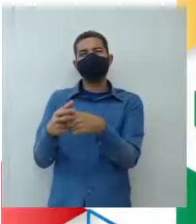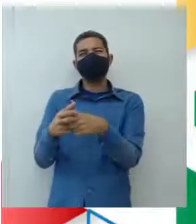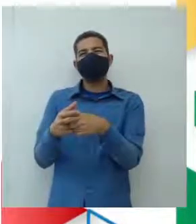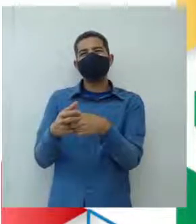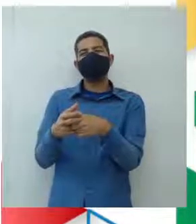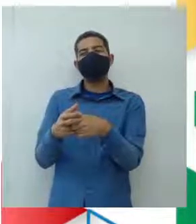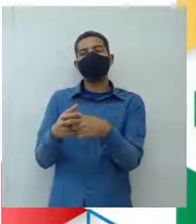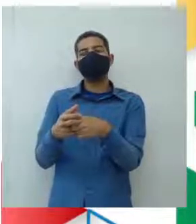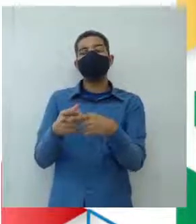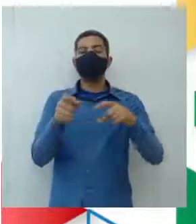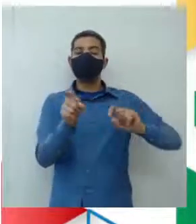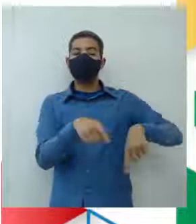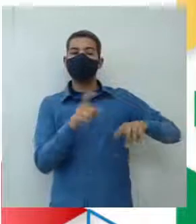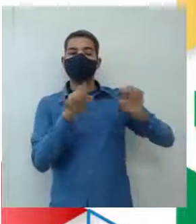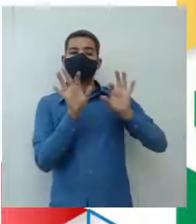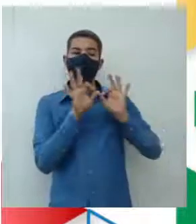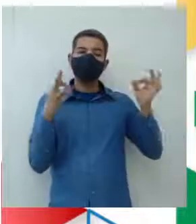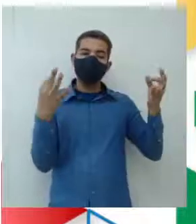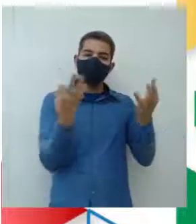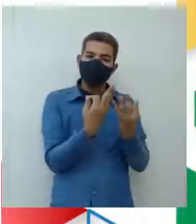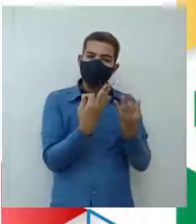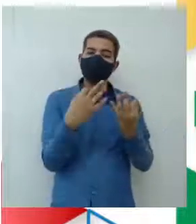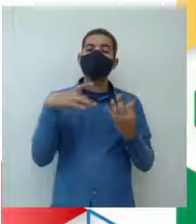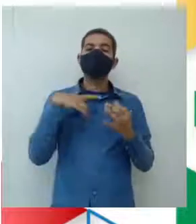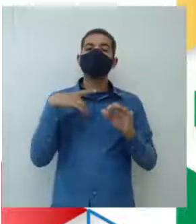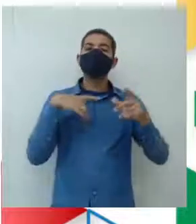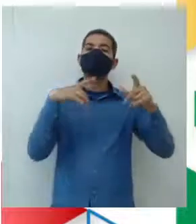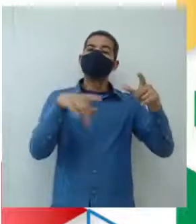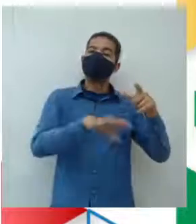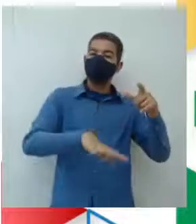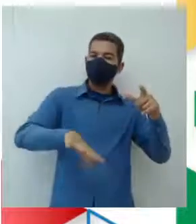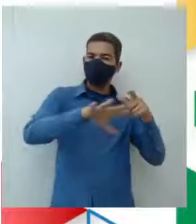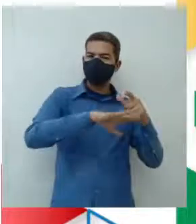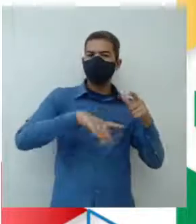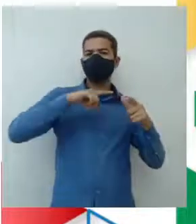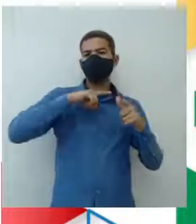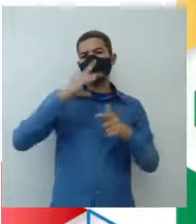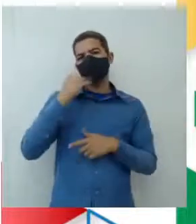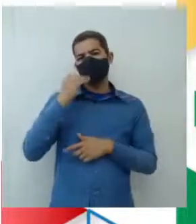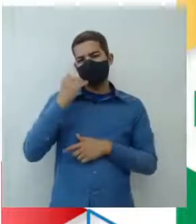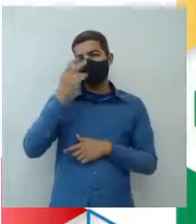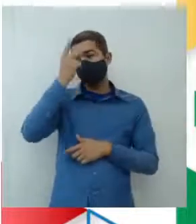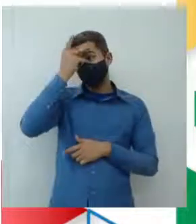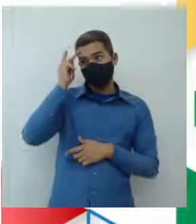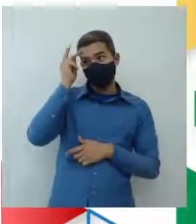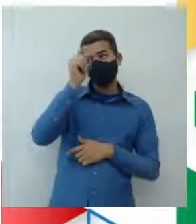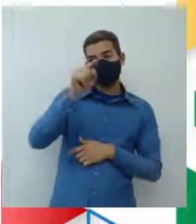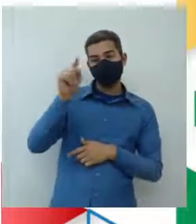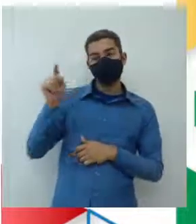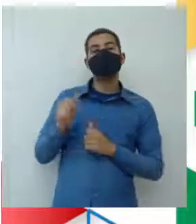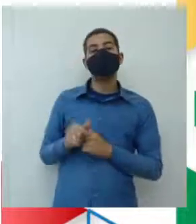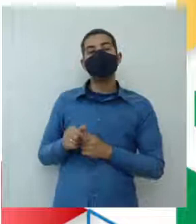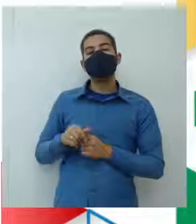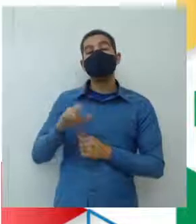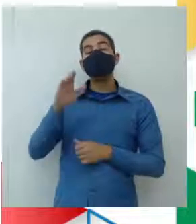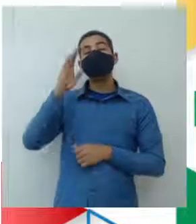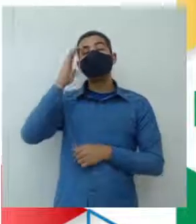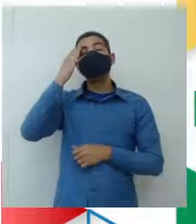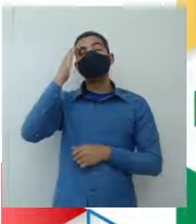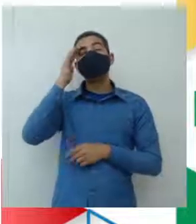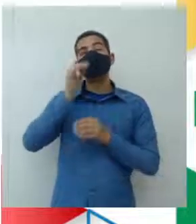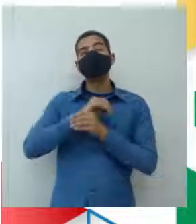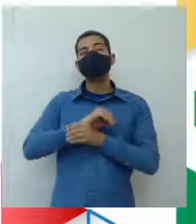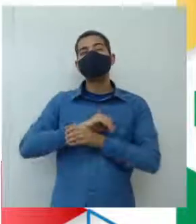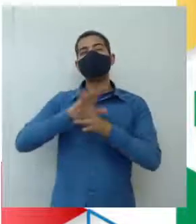agricultura familiar ele é um espaço onde ele vai trazer realmente a alimentação das pessoas, mas a gente vai entender o seguinte,